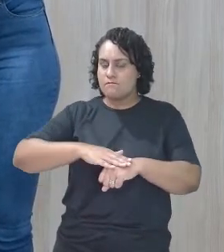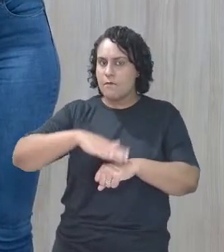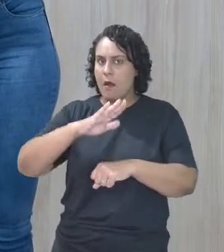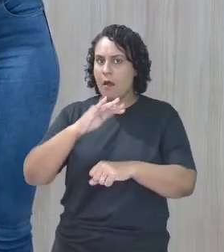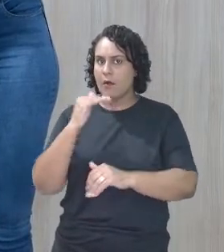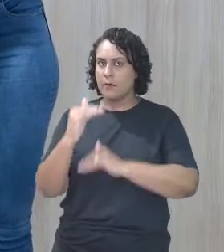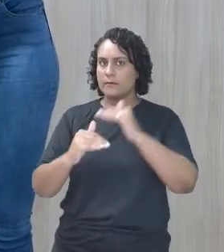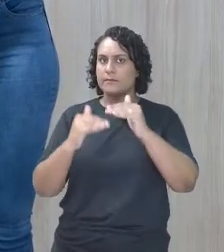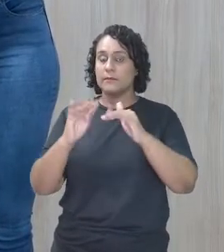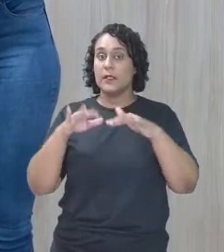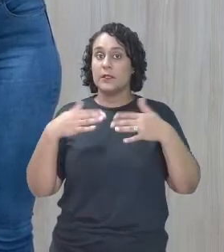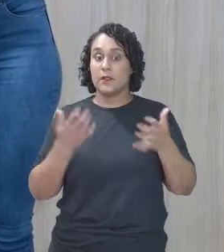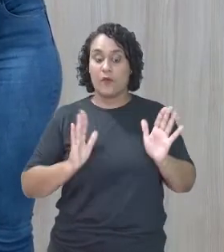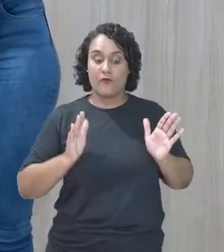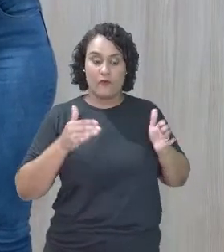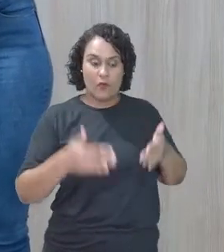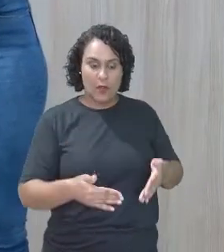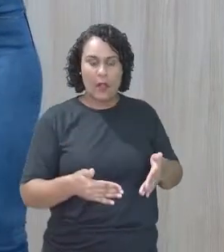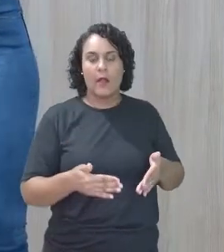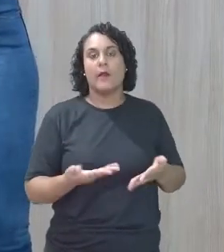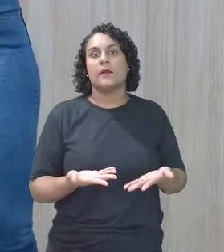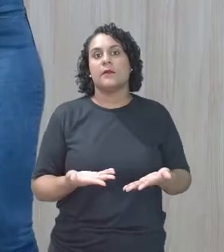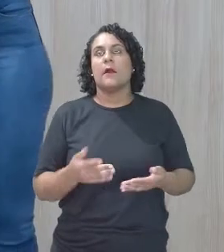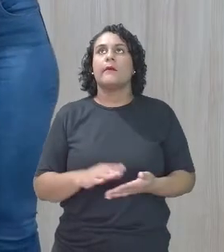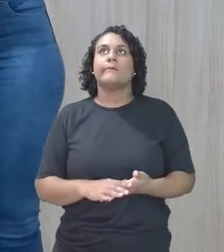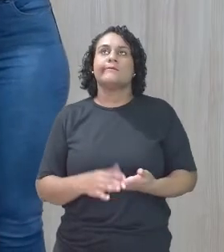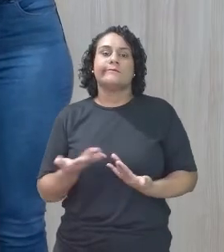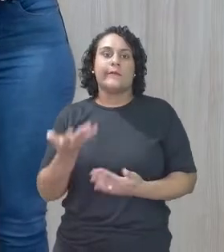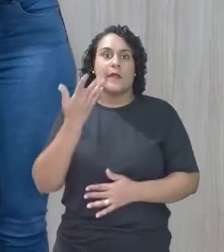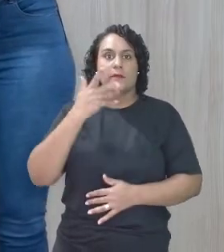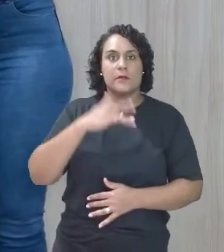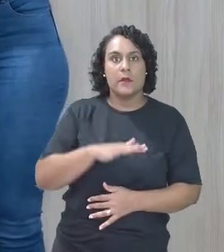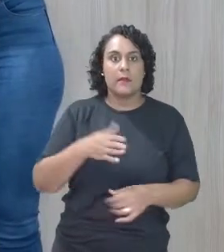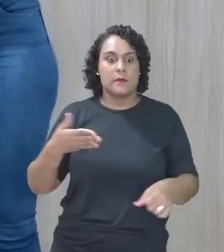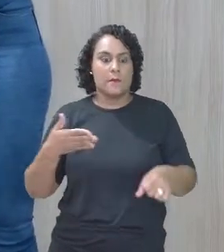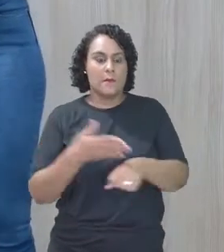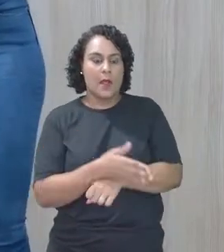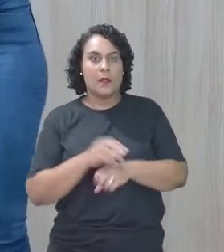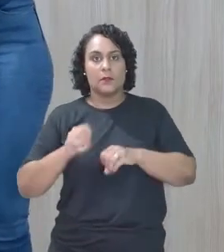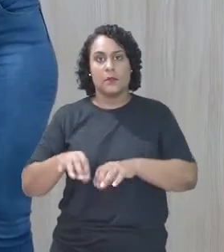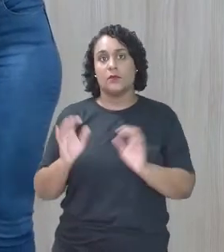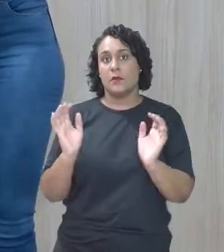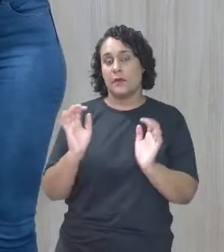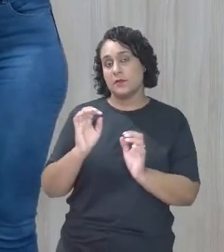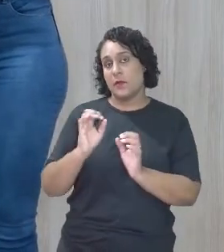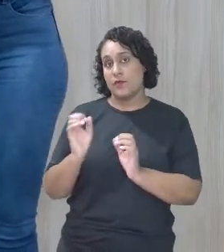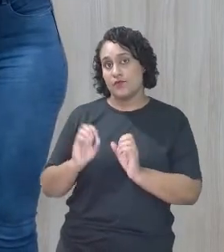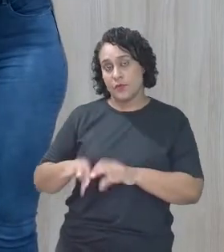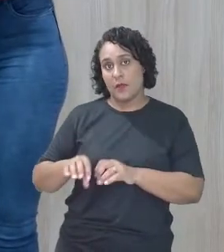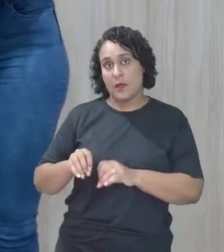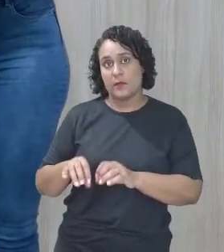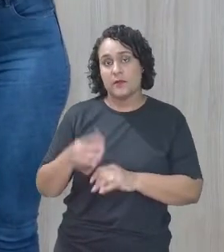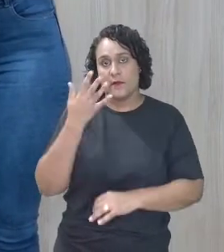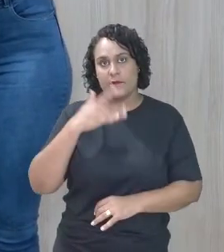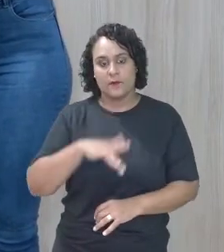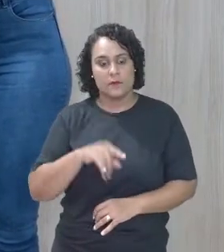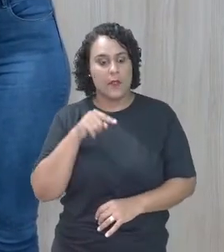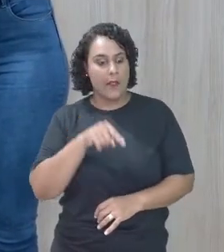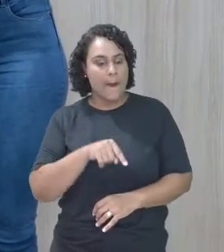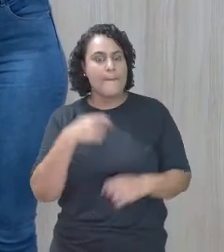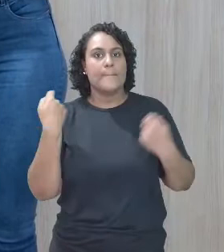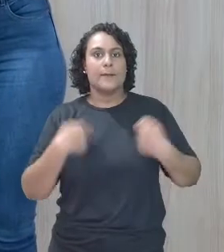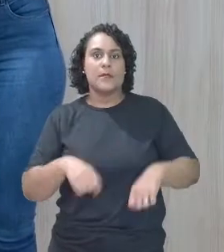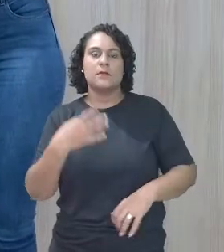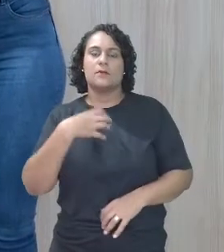as crianças pequenininhas, para as crianças que estão na educação infantil, elas precisam de verdade se sentirem bem. Elas